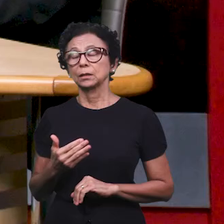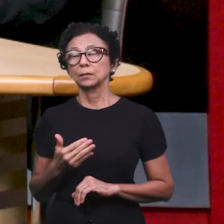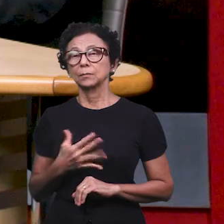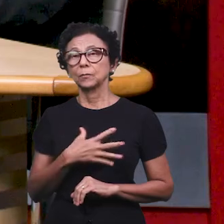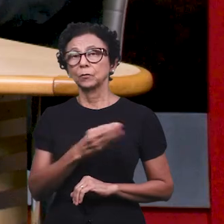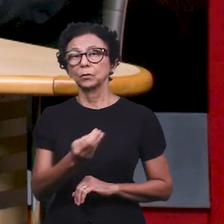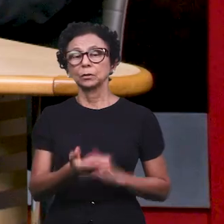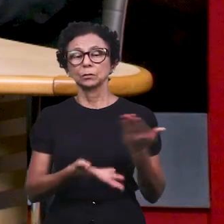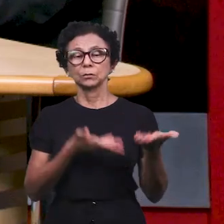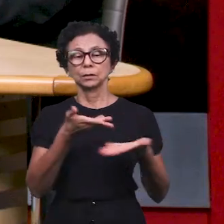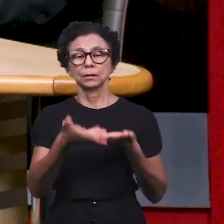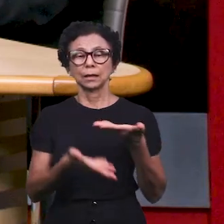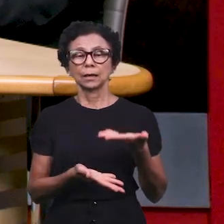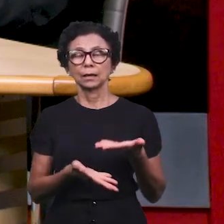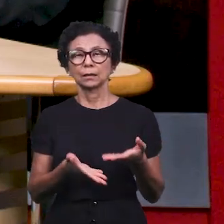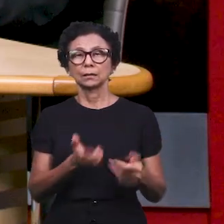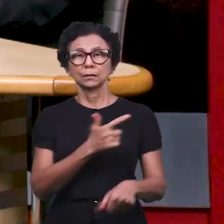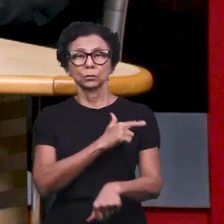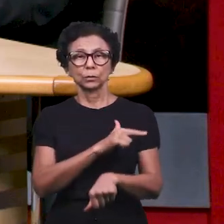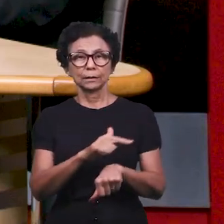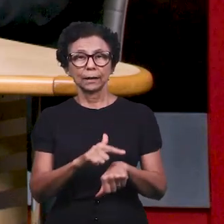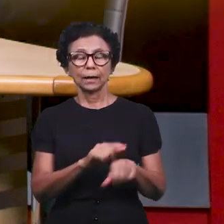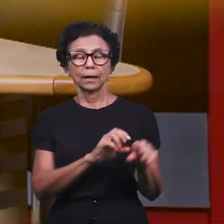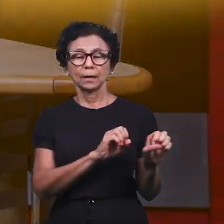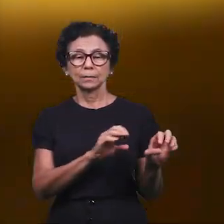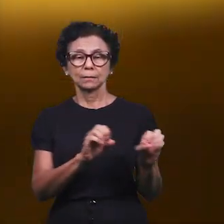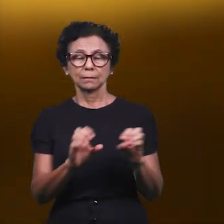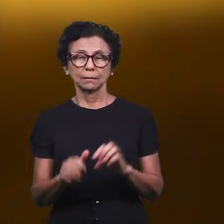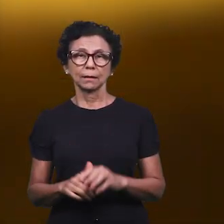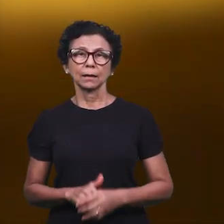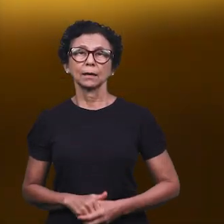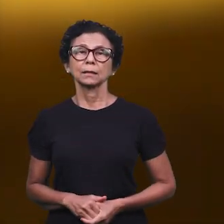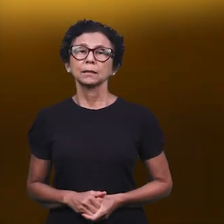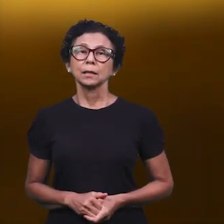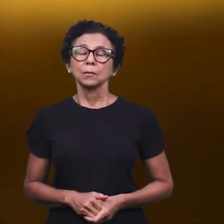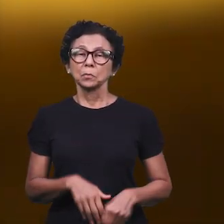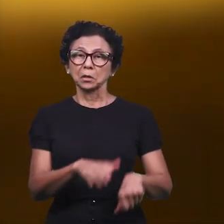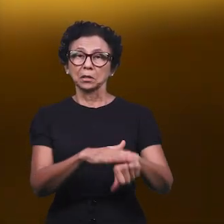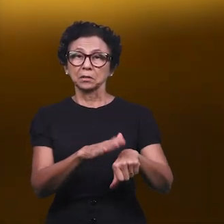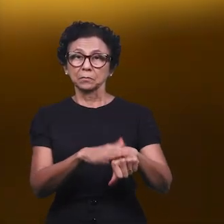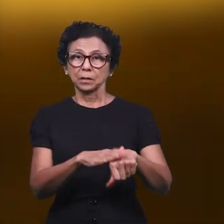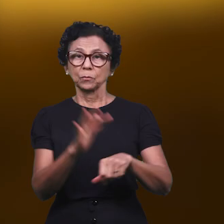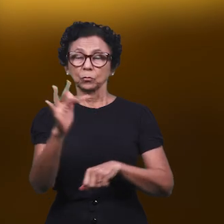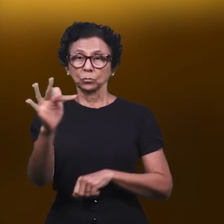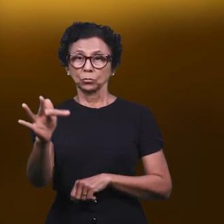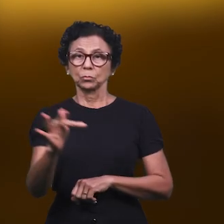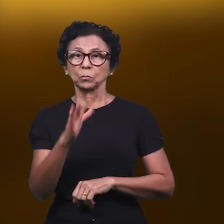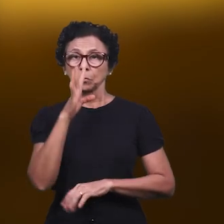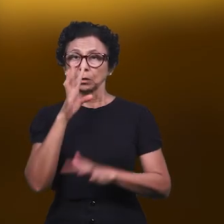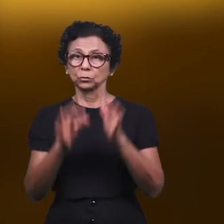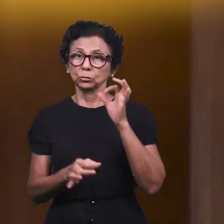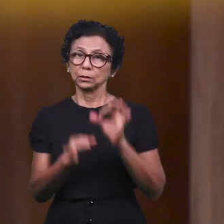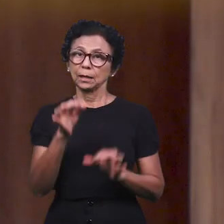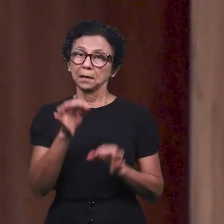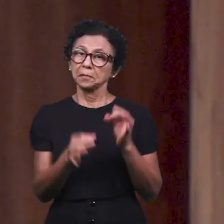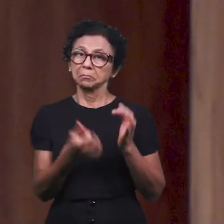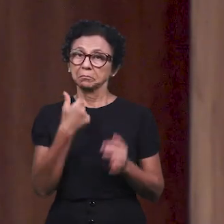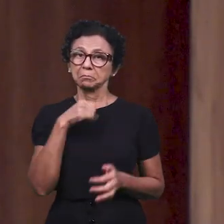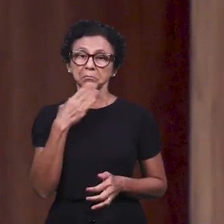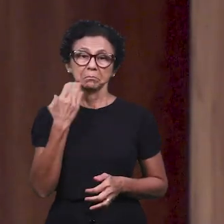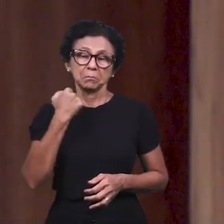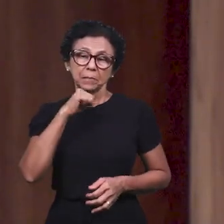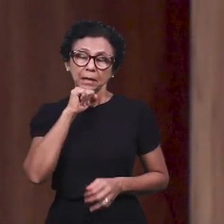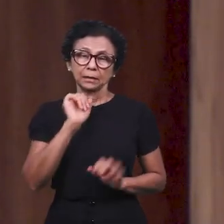fazer uma observação de que quando eles, pois, serão vossos juízes, isso não